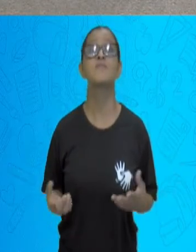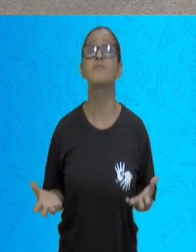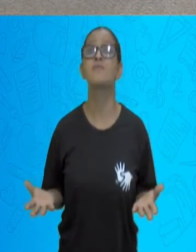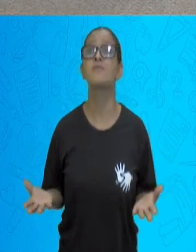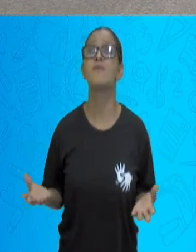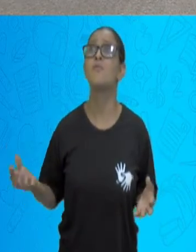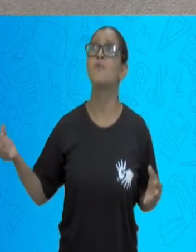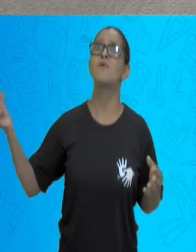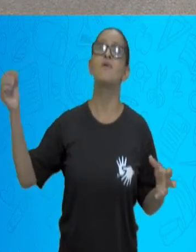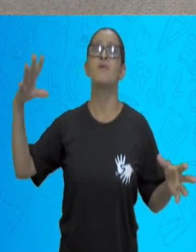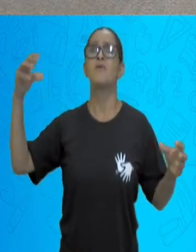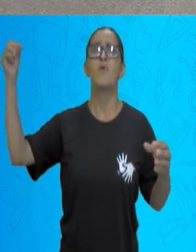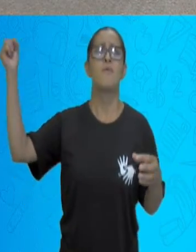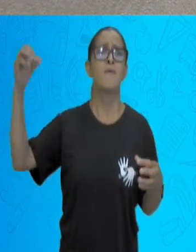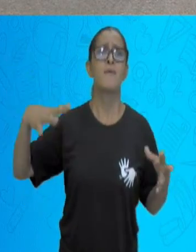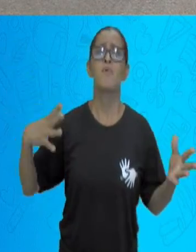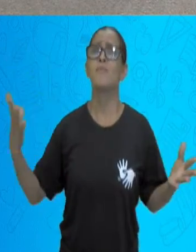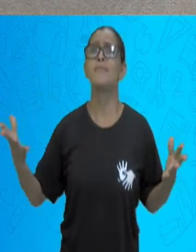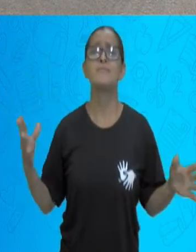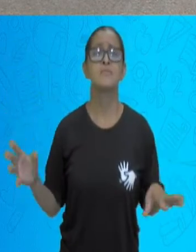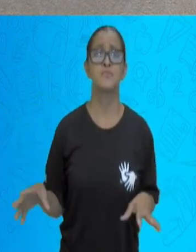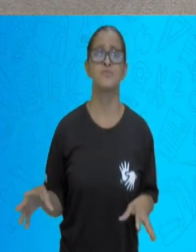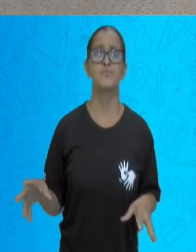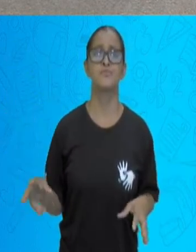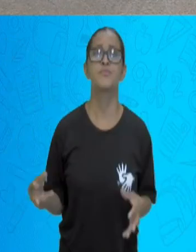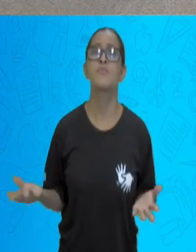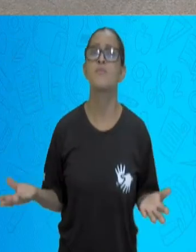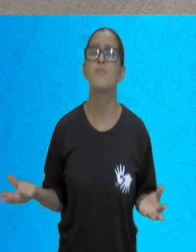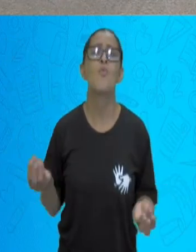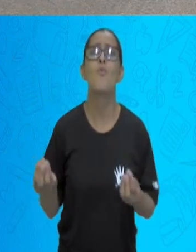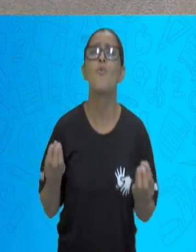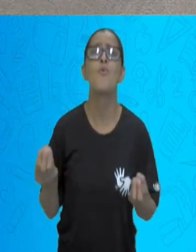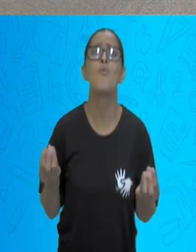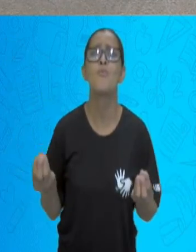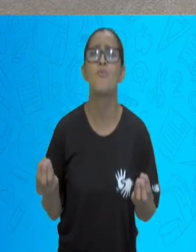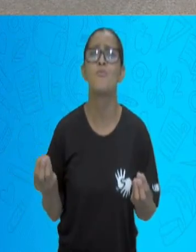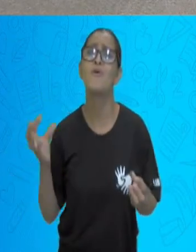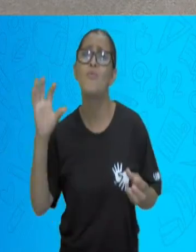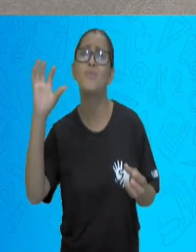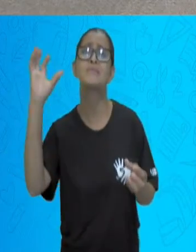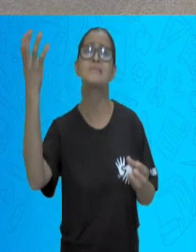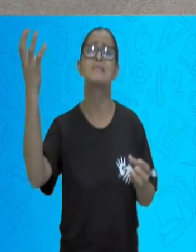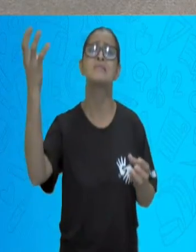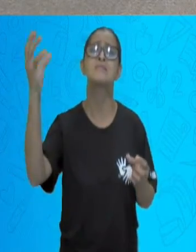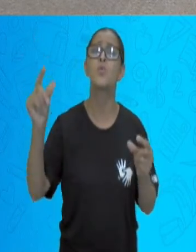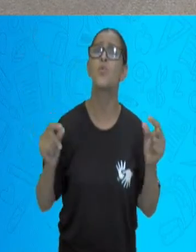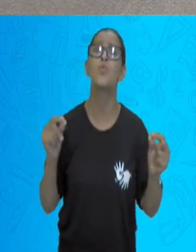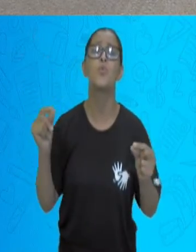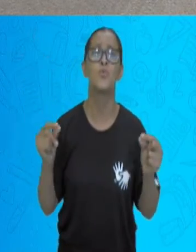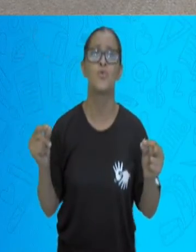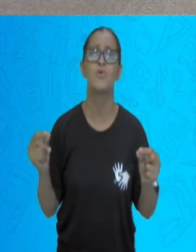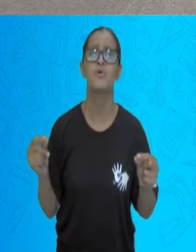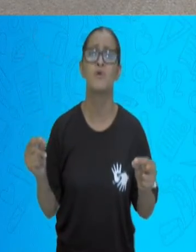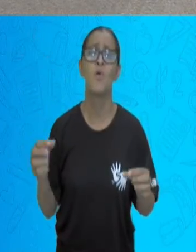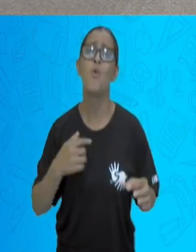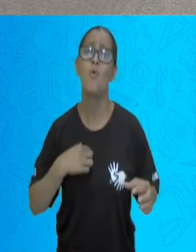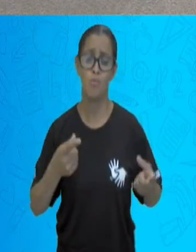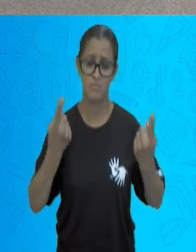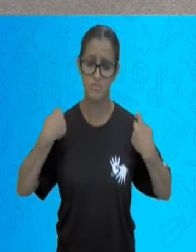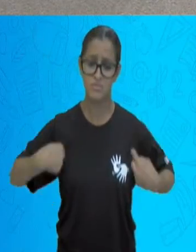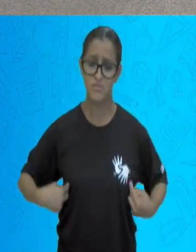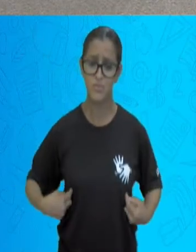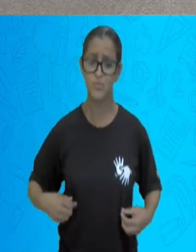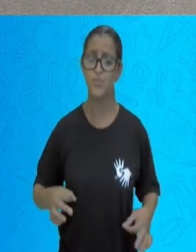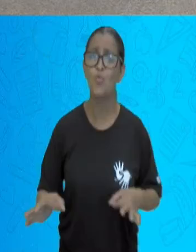pressão atmosférica, de onde nós estamos. Como que está essa organização dentro do meu pulmão?